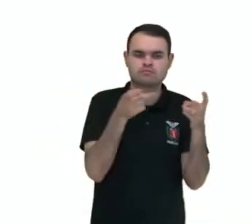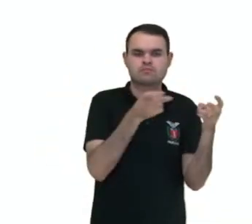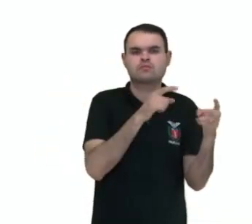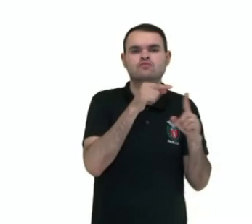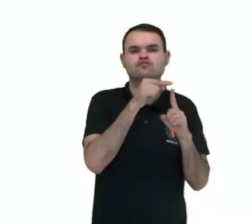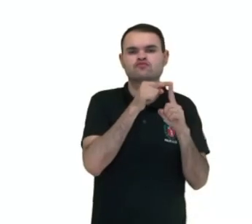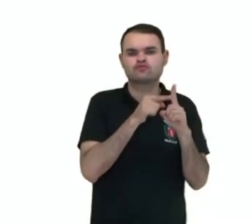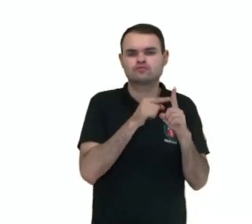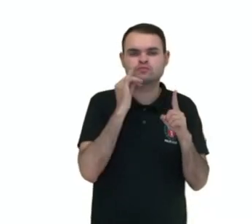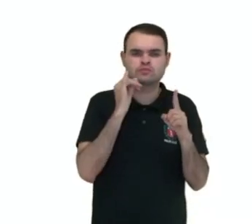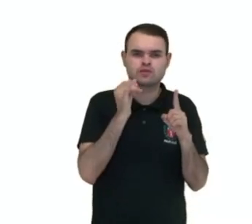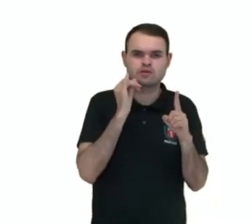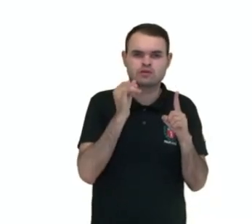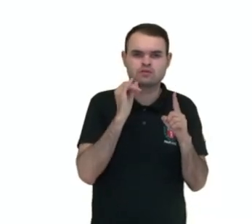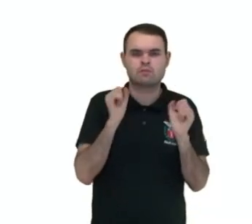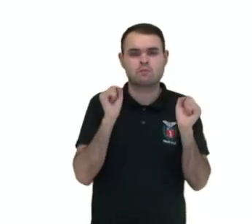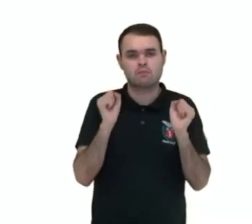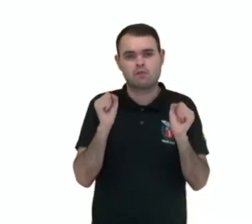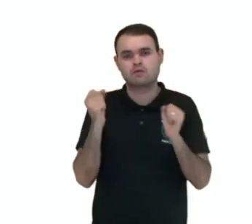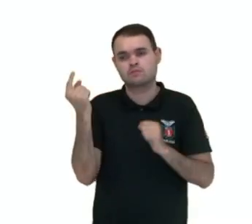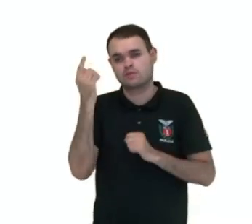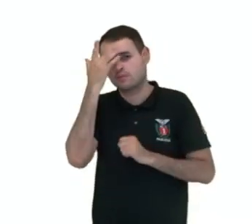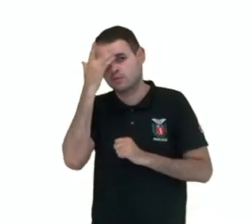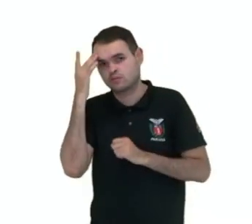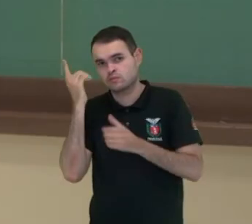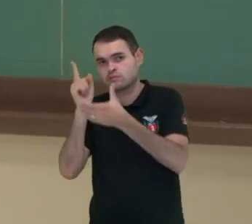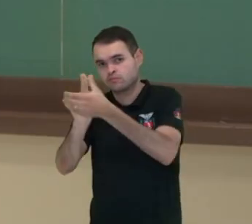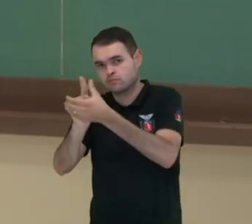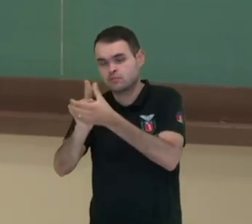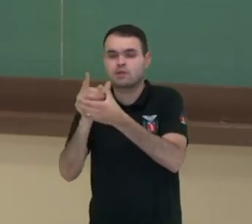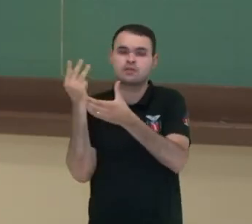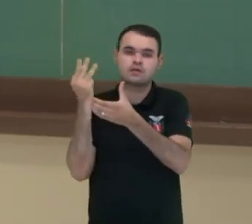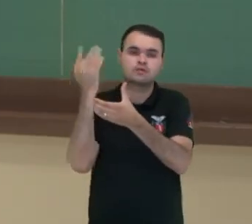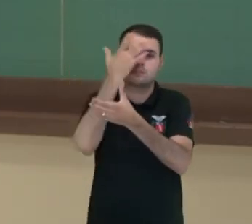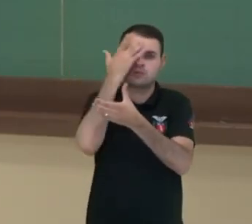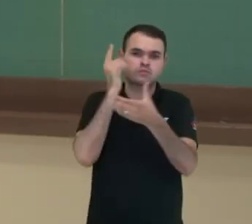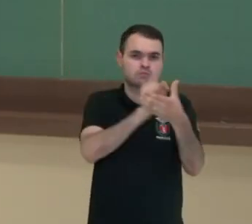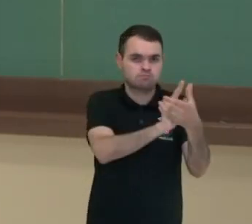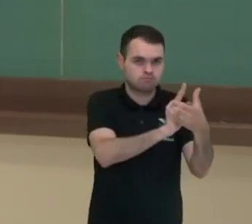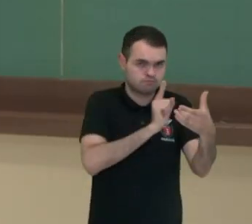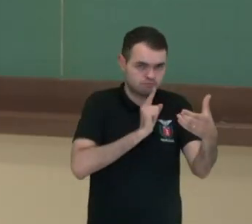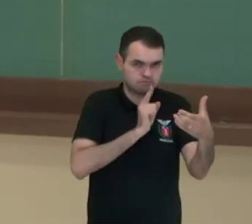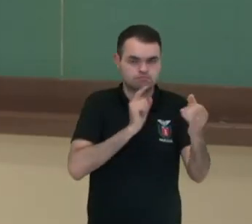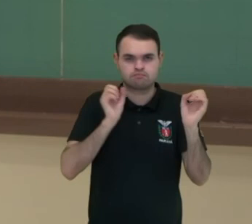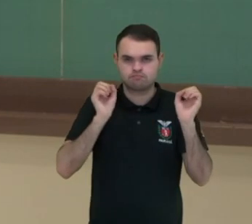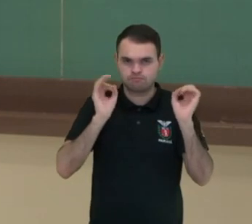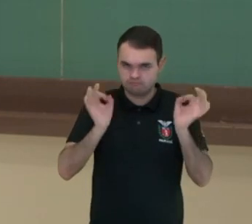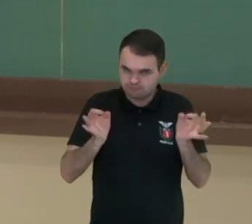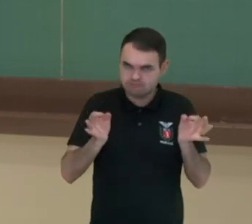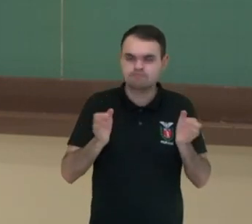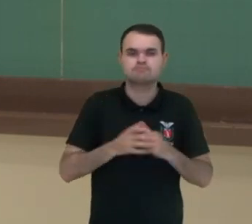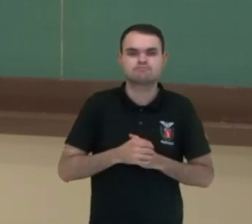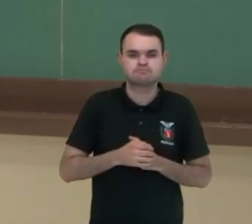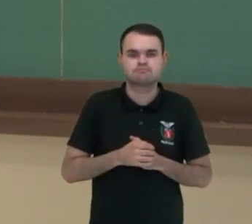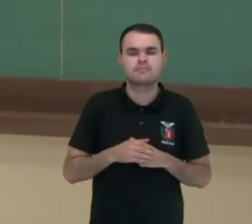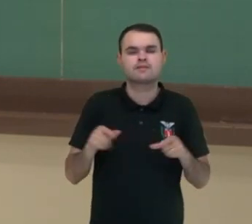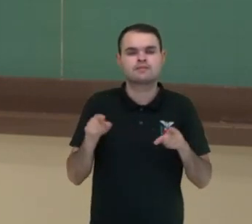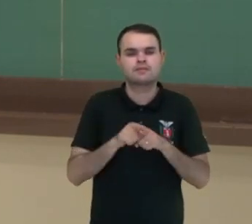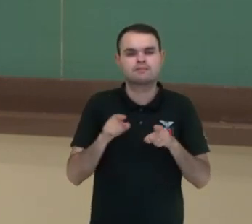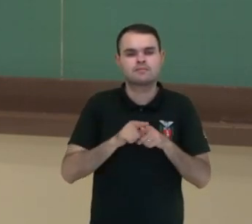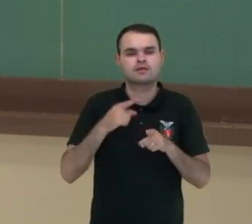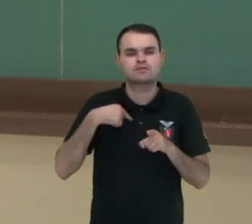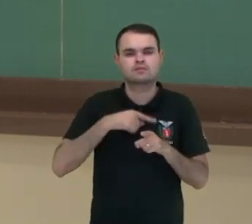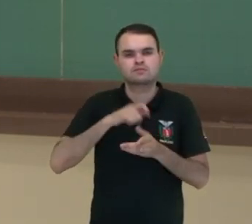tipo de narrador, né? Ele pode ser em primeira pessoa, em terceira pessoa, certo? Também fizemos